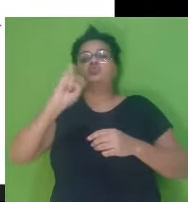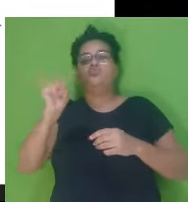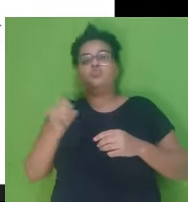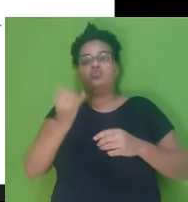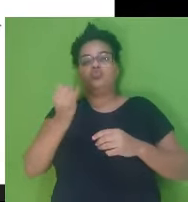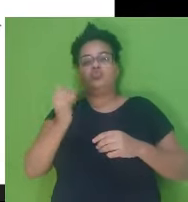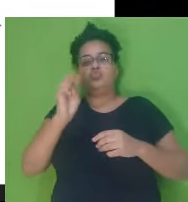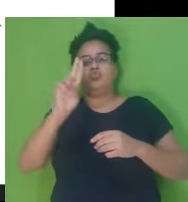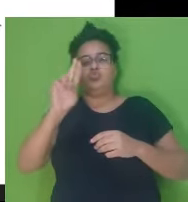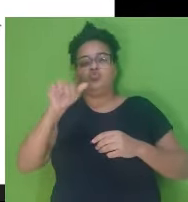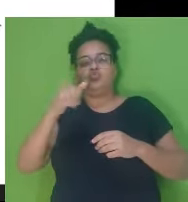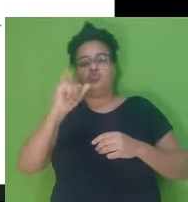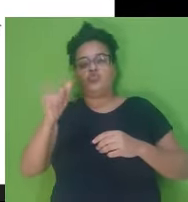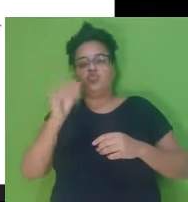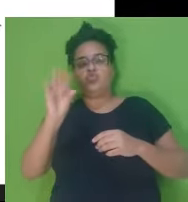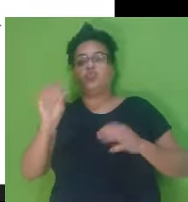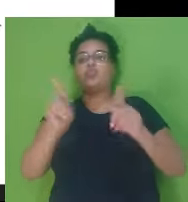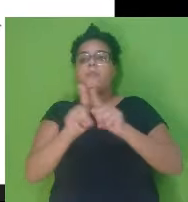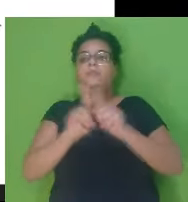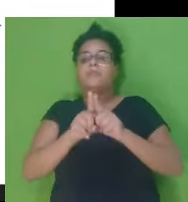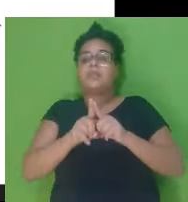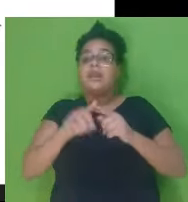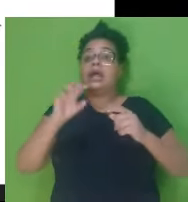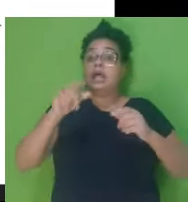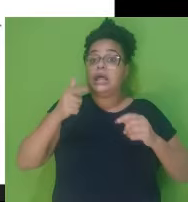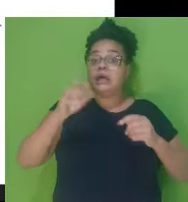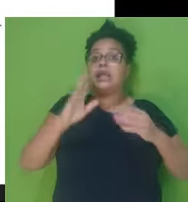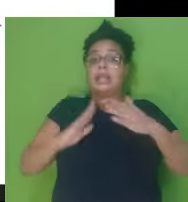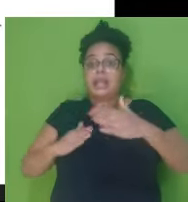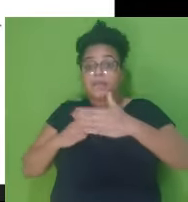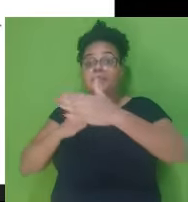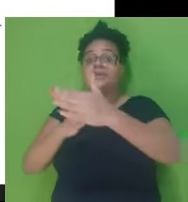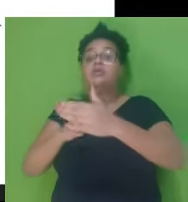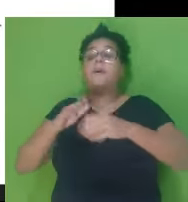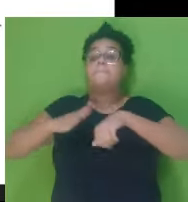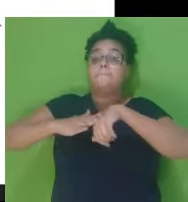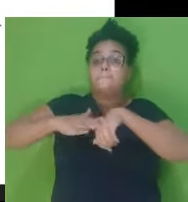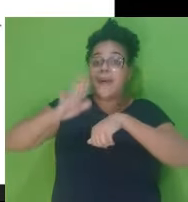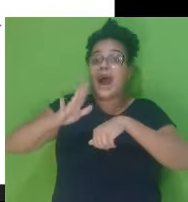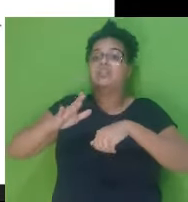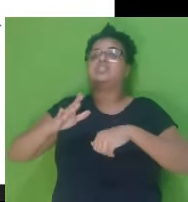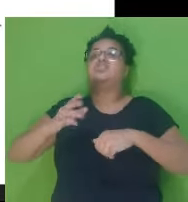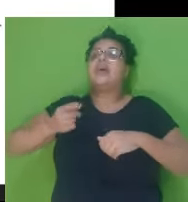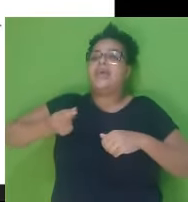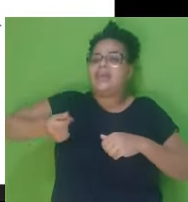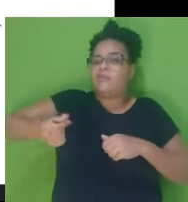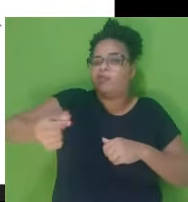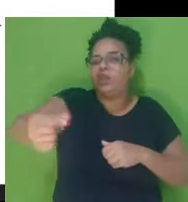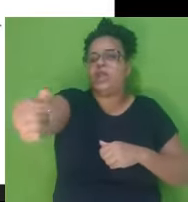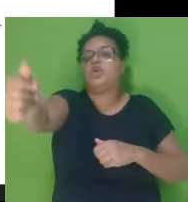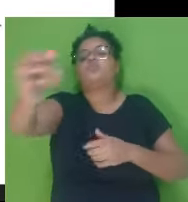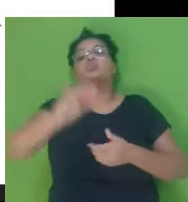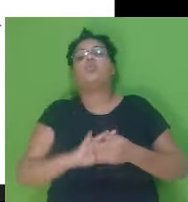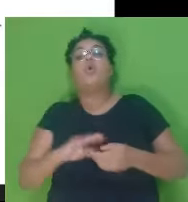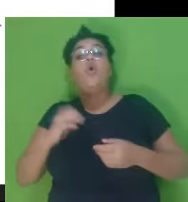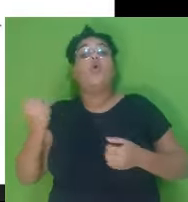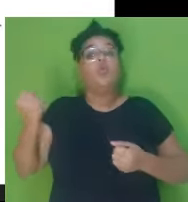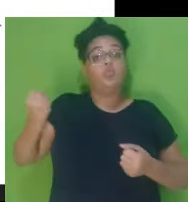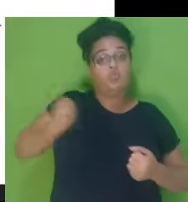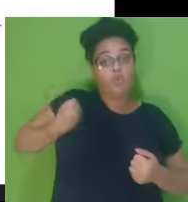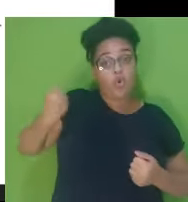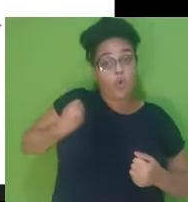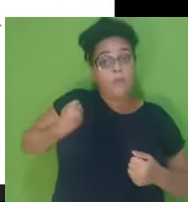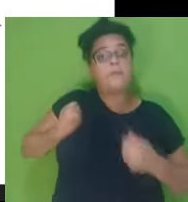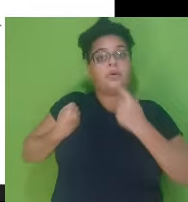vimos naquele momento que o limite dessa função, quando x tende a mais infinito, era um número